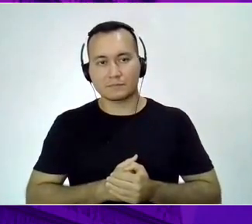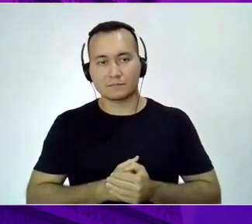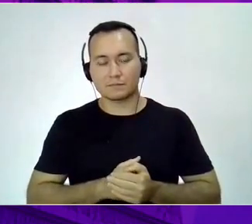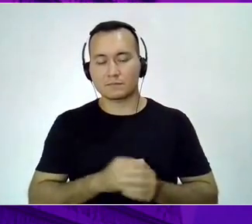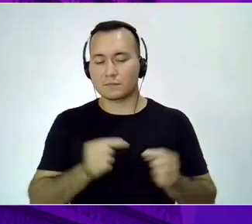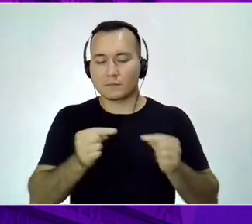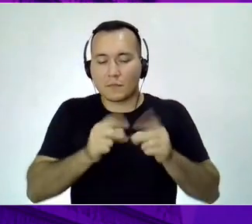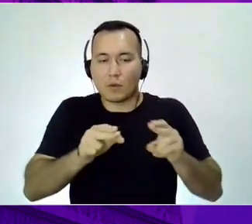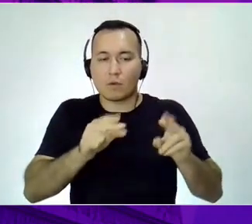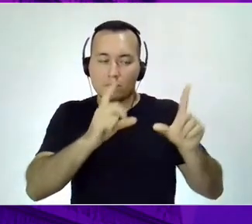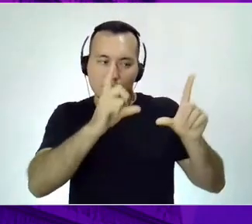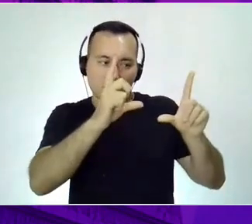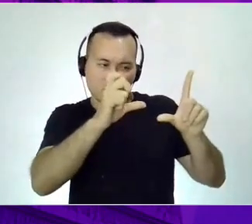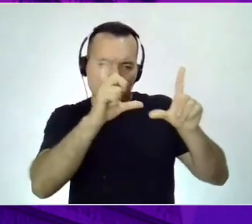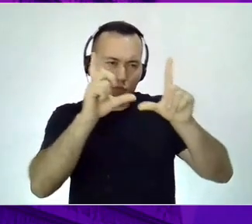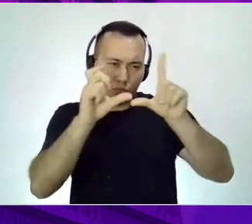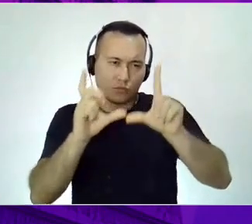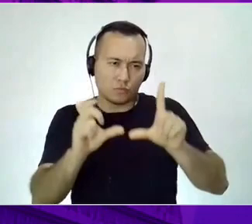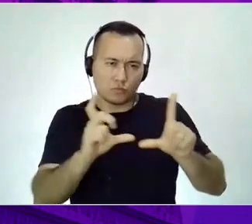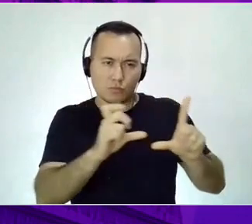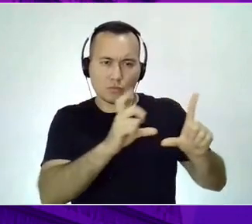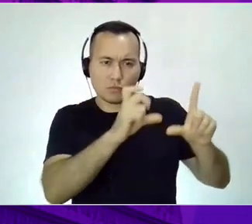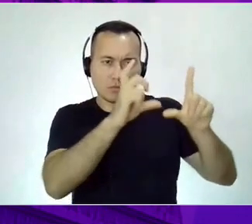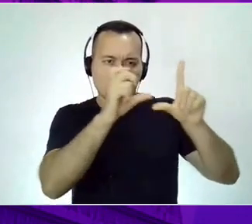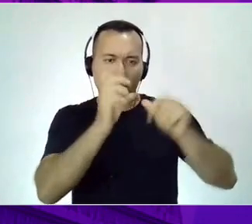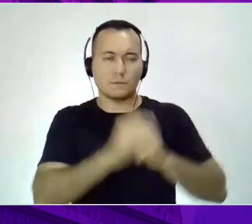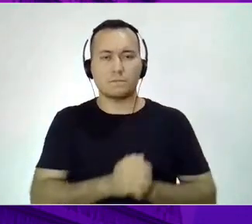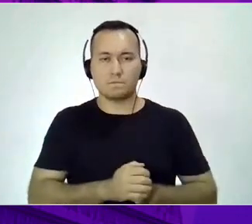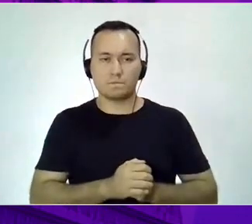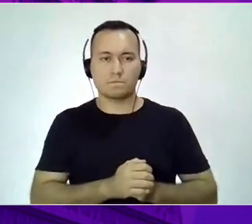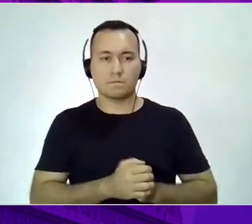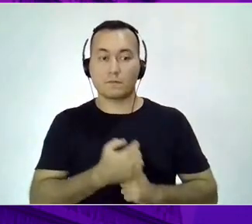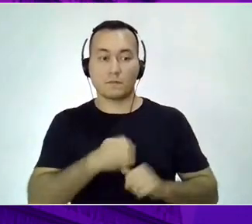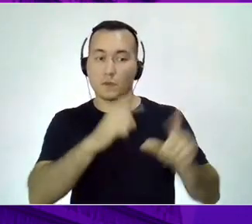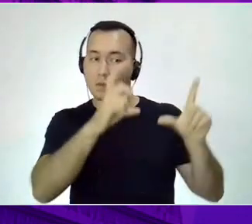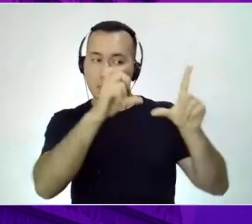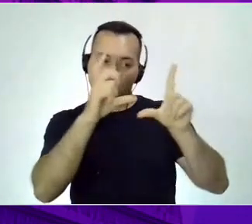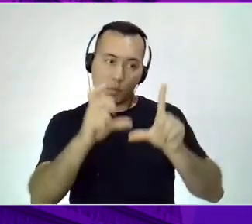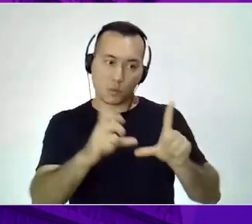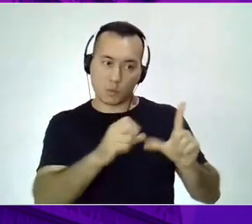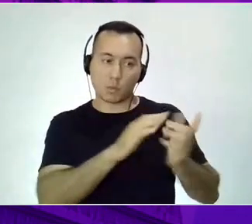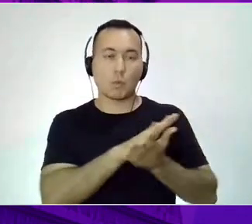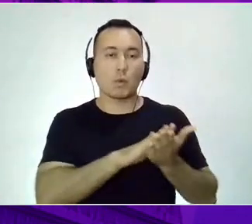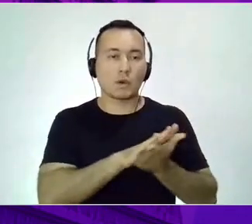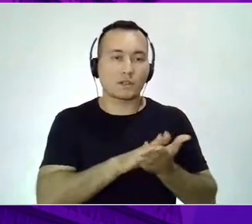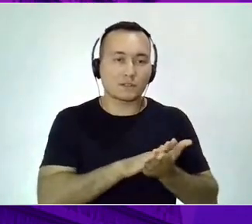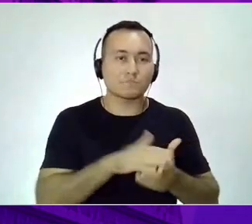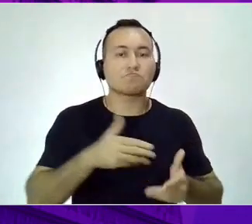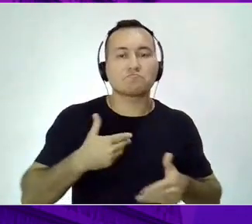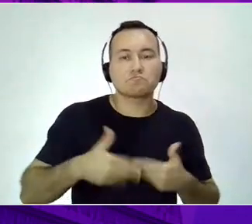também é um oráculo, é uma parte do input necessário. Ok?